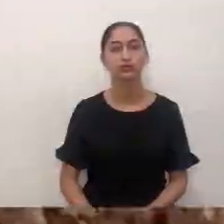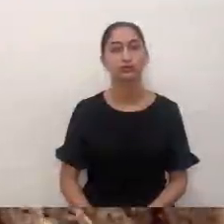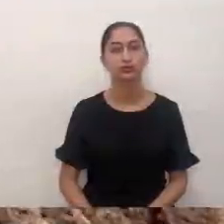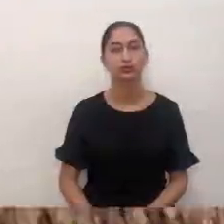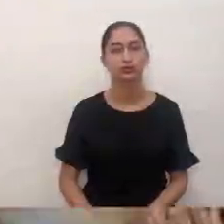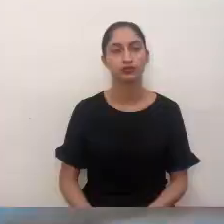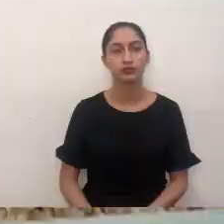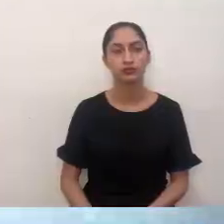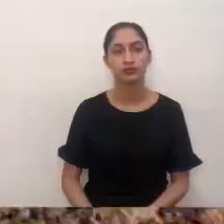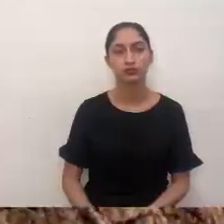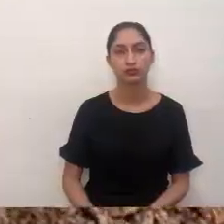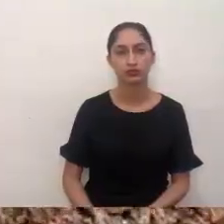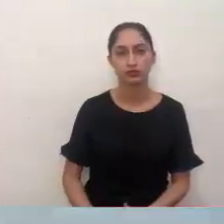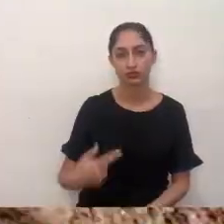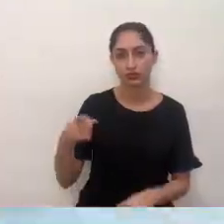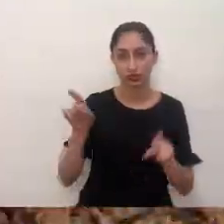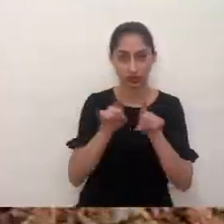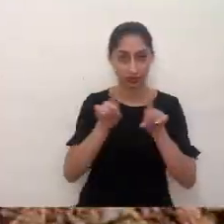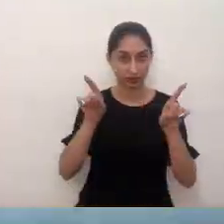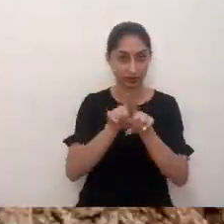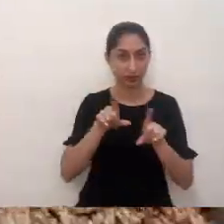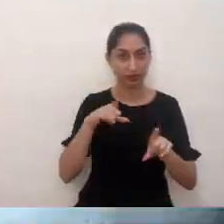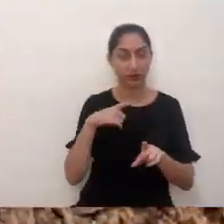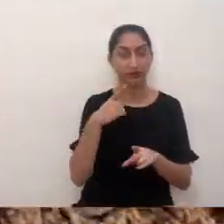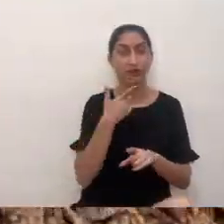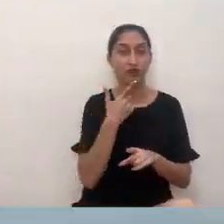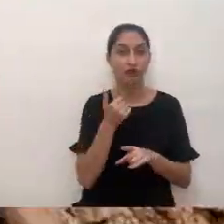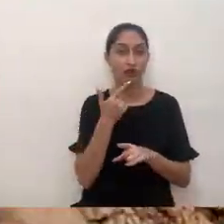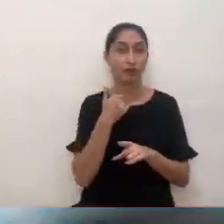já encontrei meu vermelho aqui também, ó.